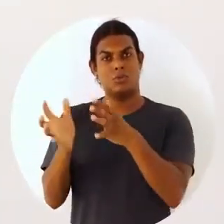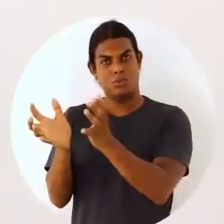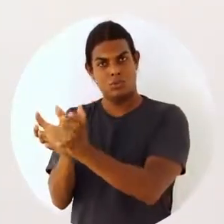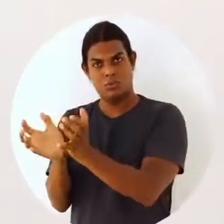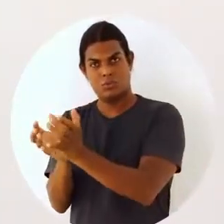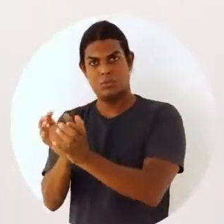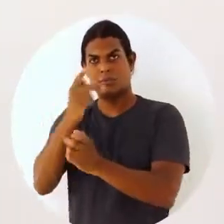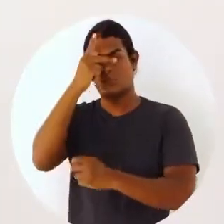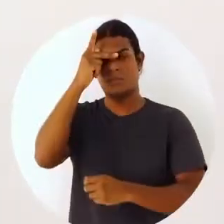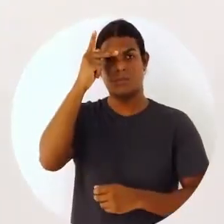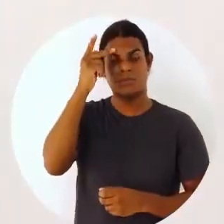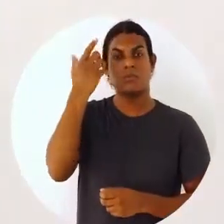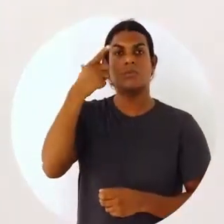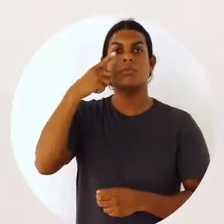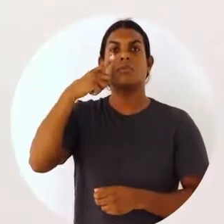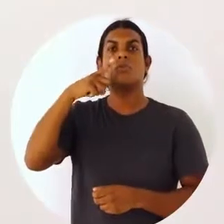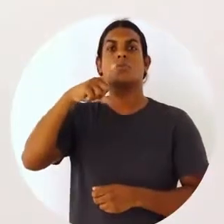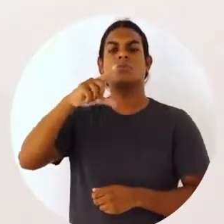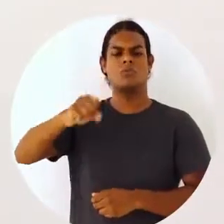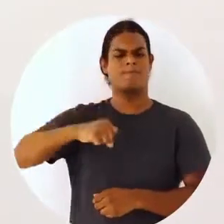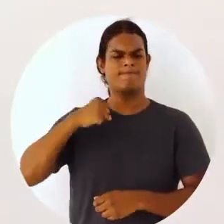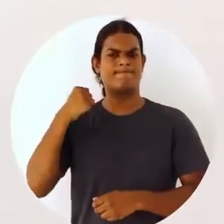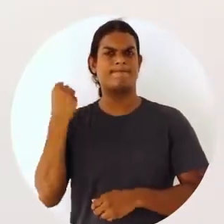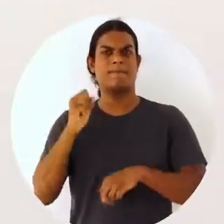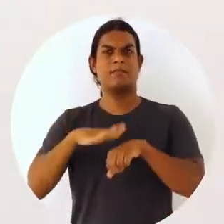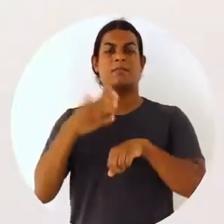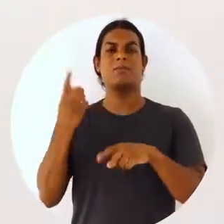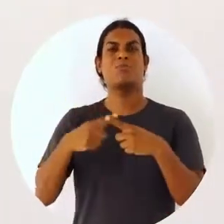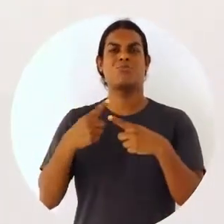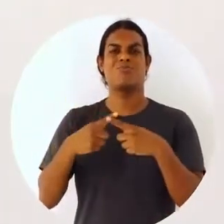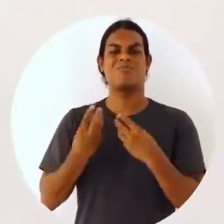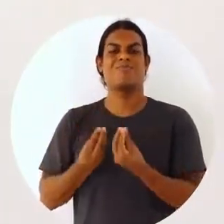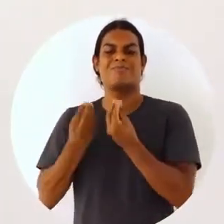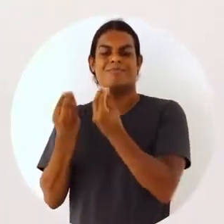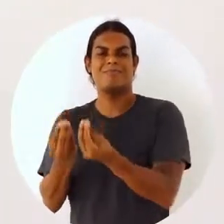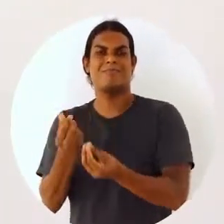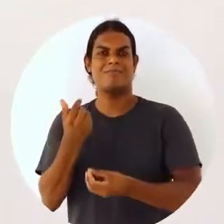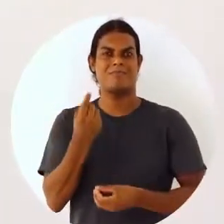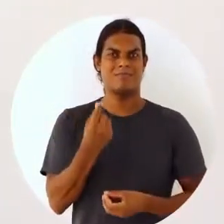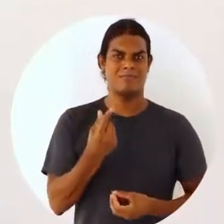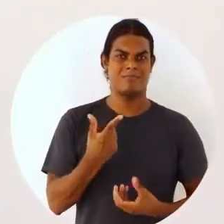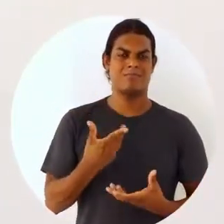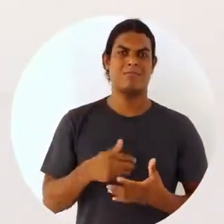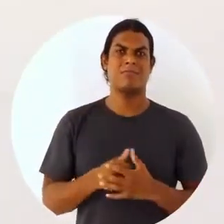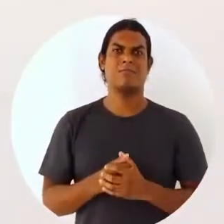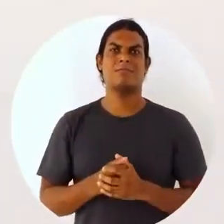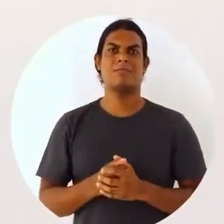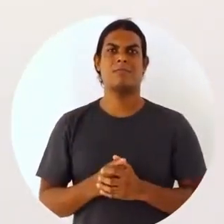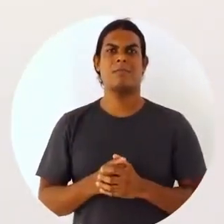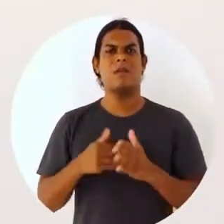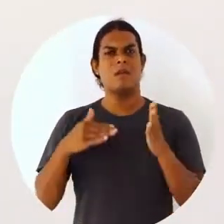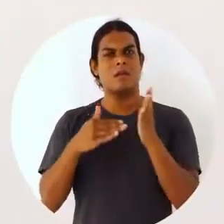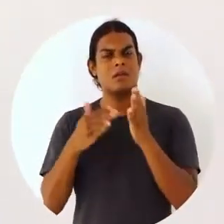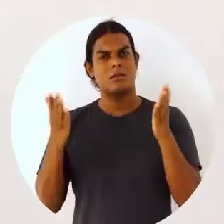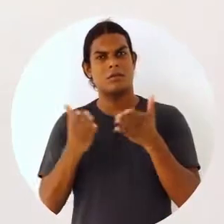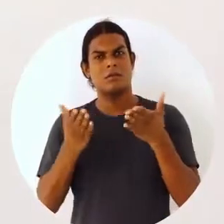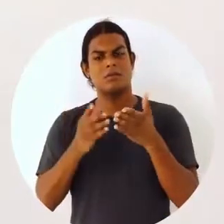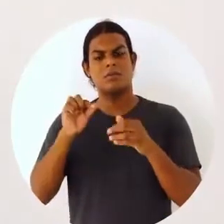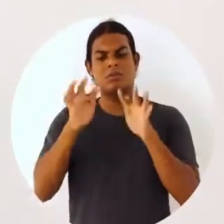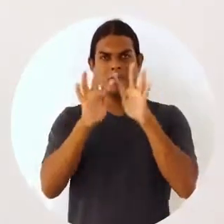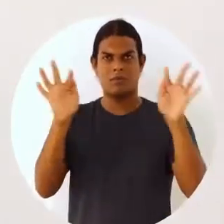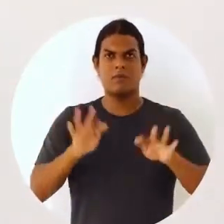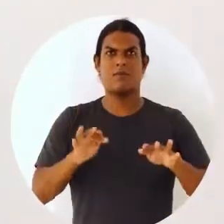eles possam se dedicar mais ao processo de trabalho, porque eles estão ganhando mais por isso. Até hoje, esse tipo de benefício